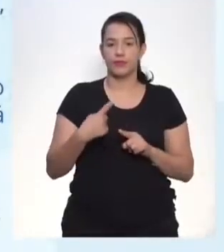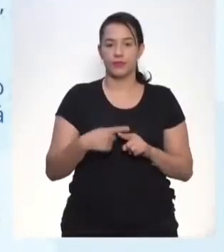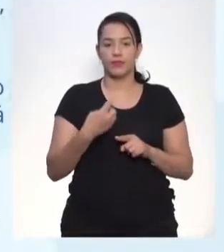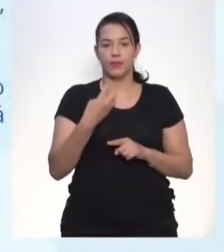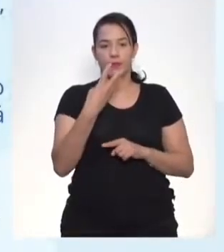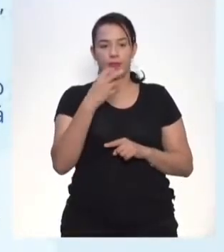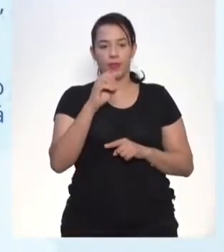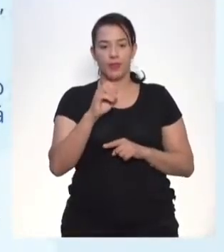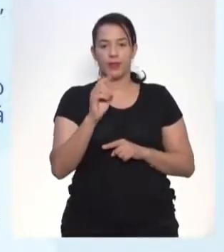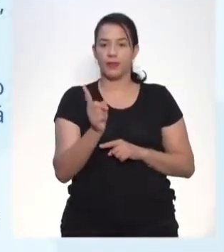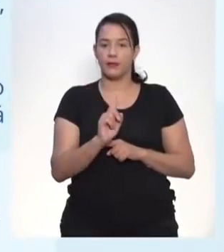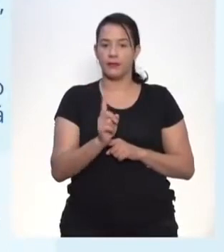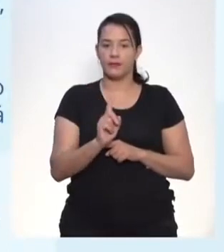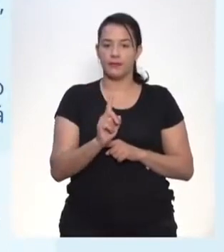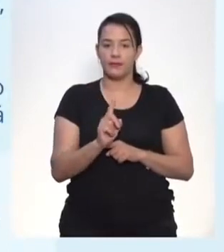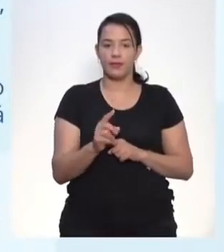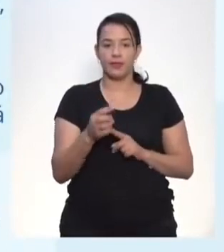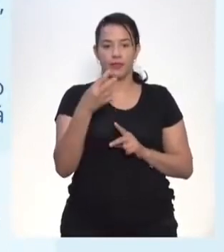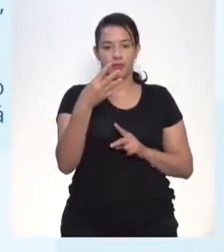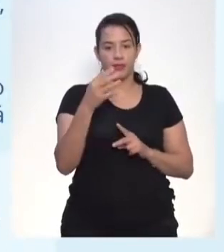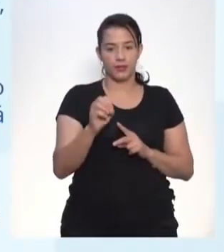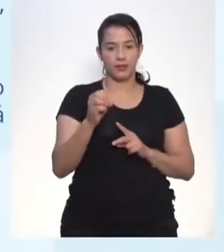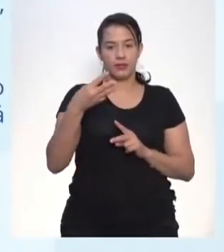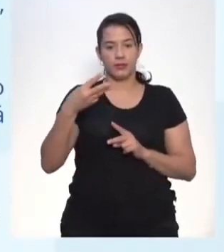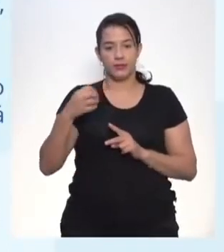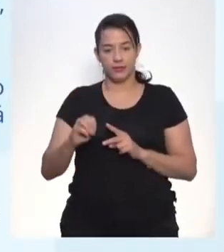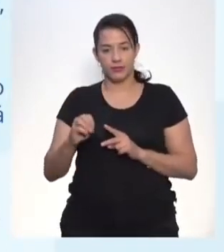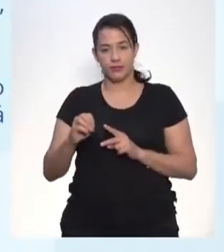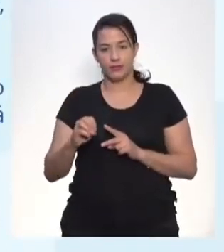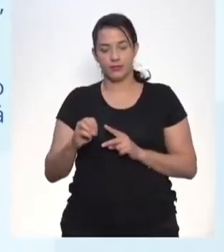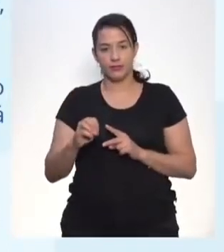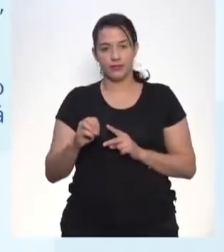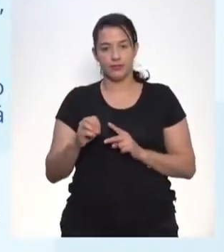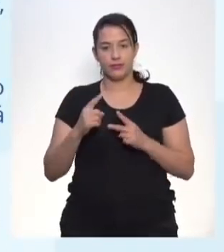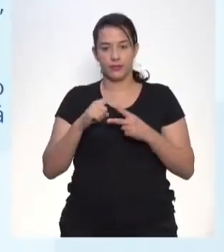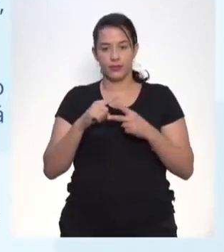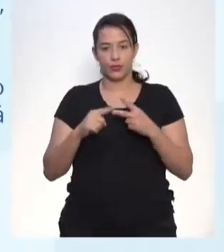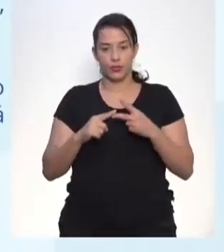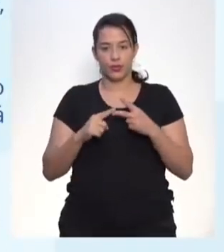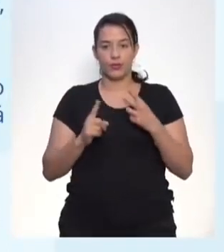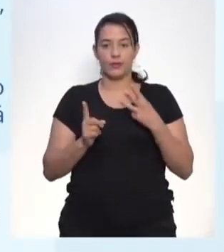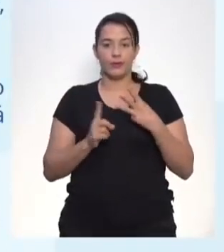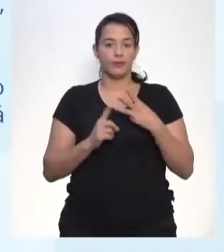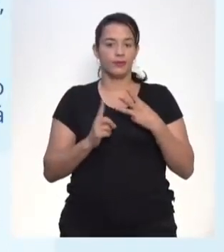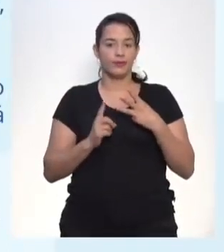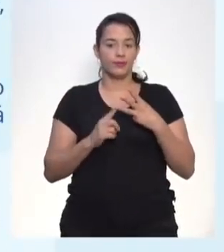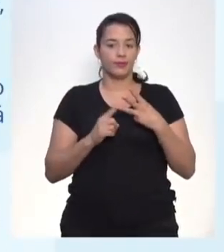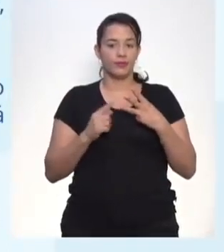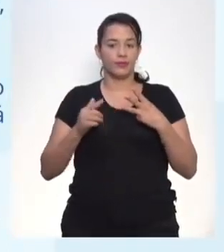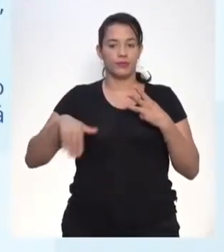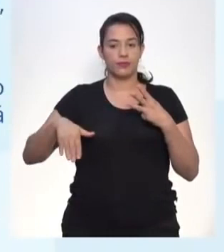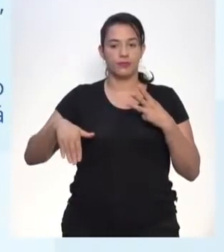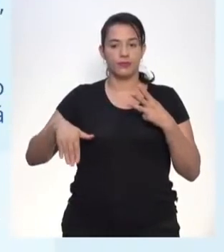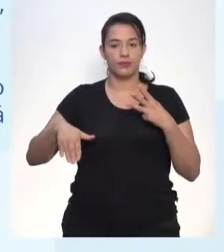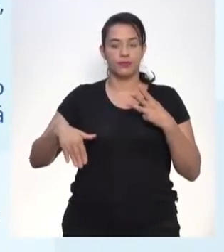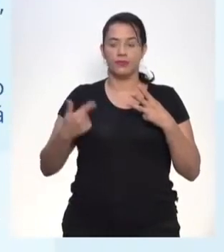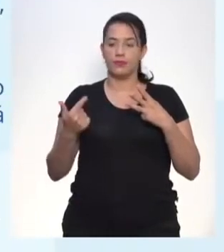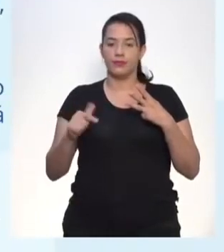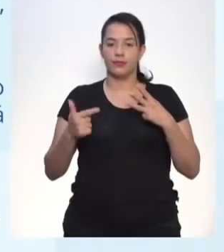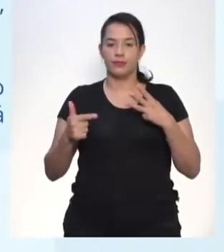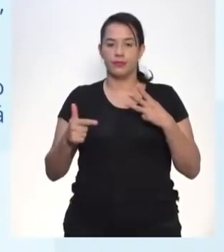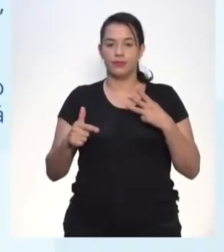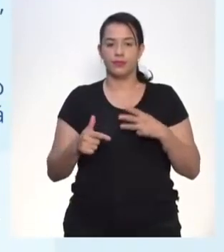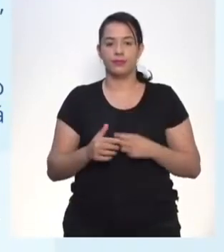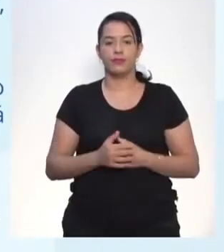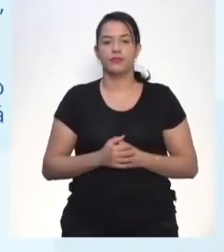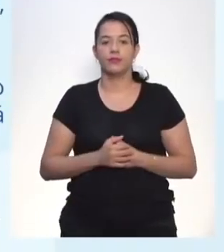pôr na telinha. O 30, ele vai acontecer tanto pro avô e pro tio, né, Tony? Sim. O 30, eu vou até apagar